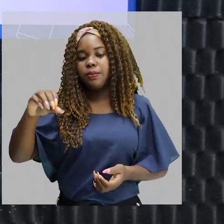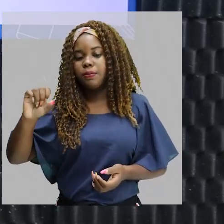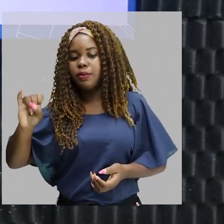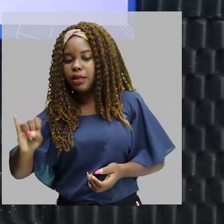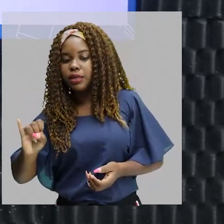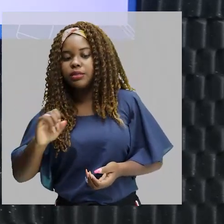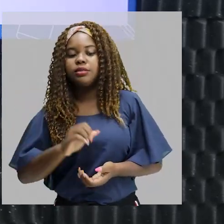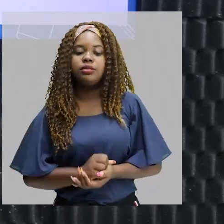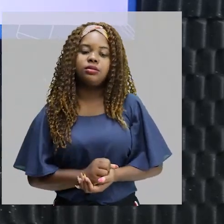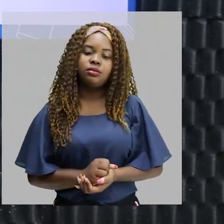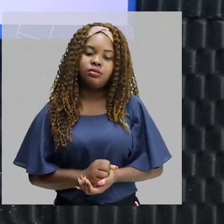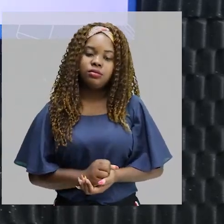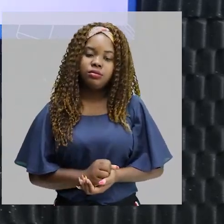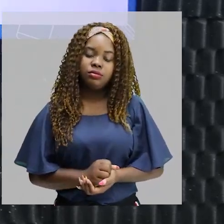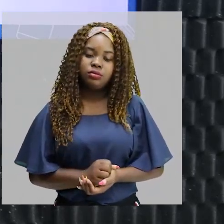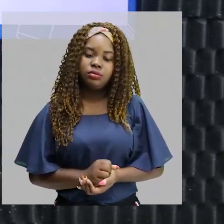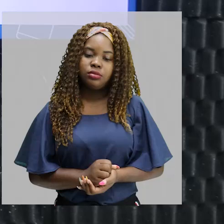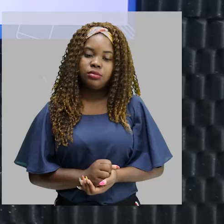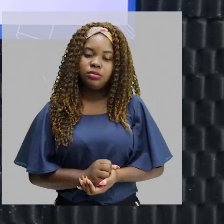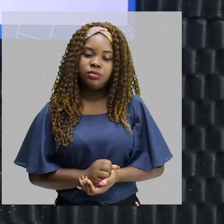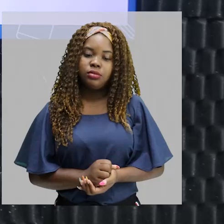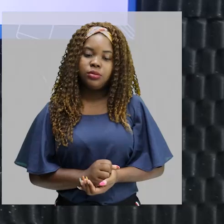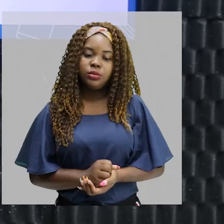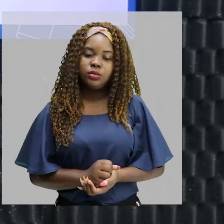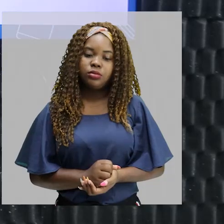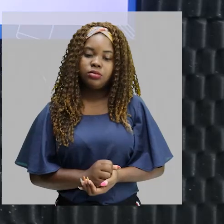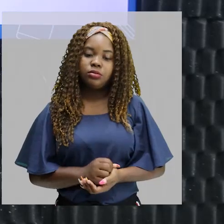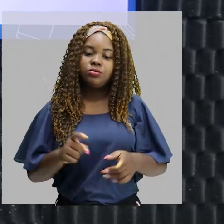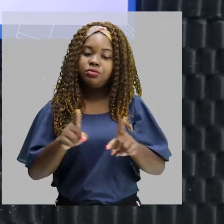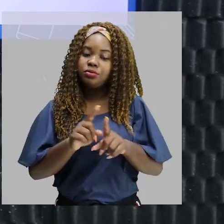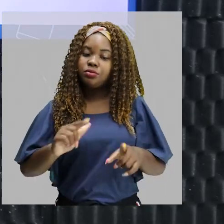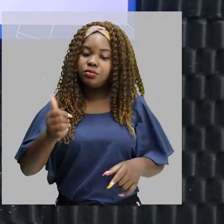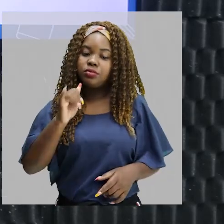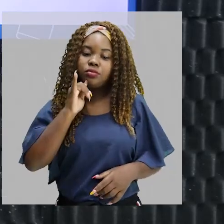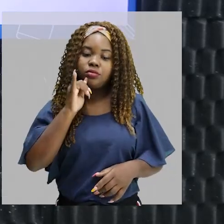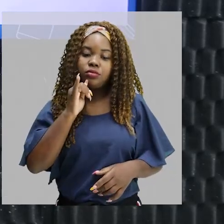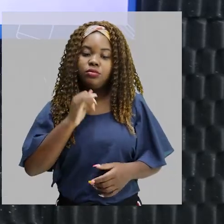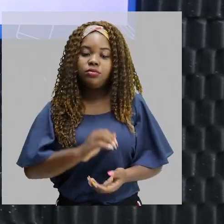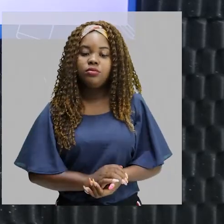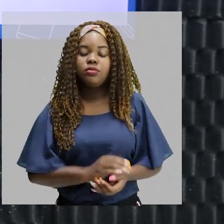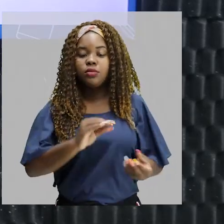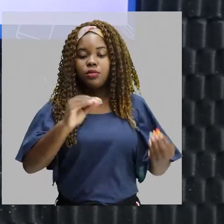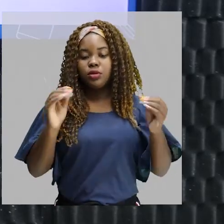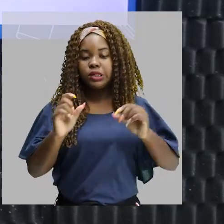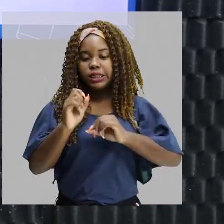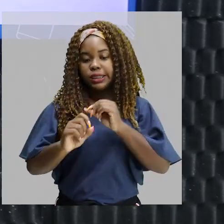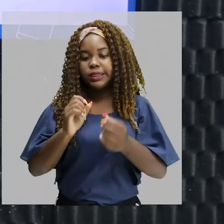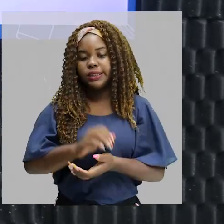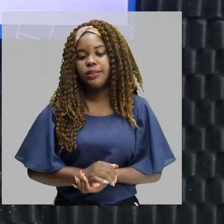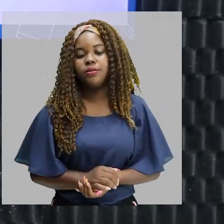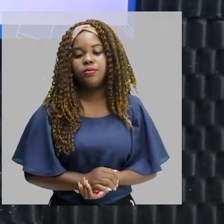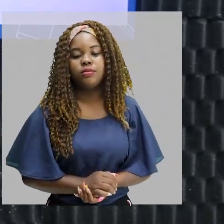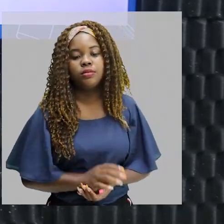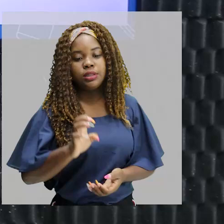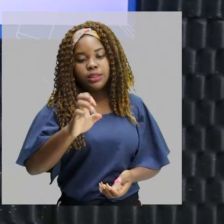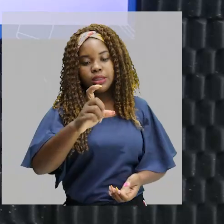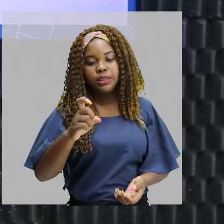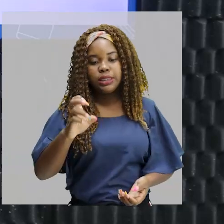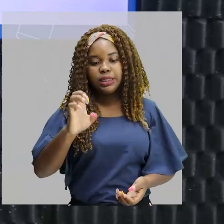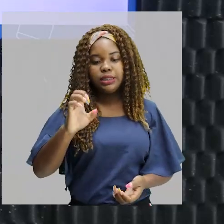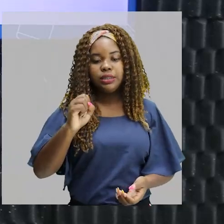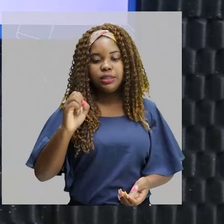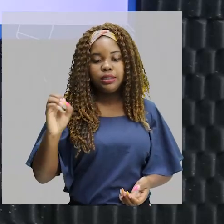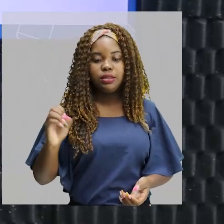nem combina para a gente ouvir, tá? E eu tenho outro exemplo onde ele me coloca aqui em excesso. Então, pôs